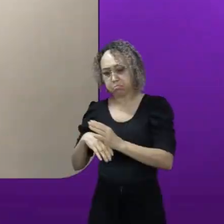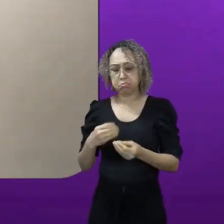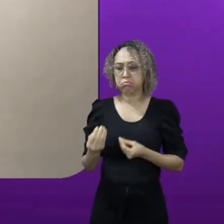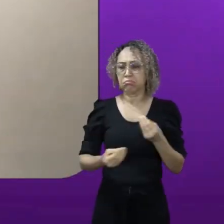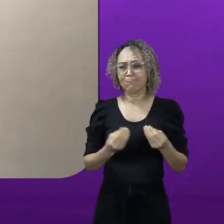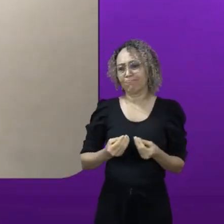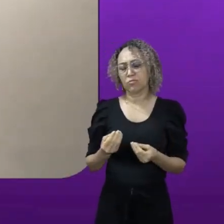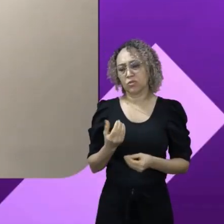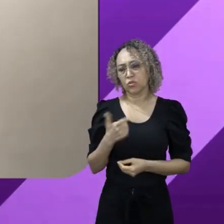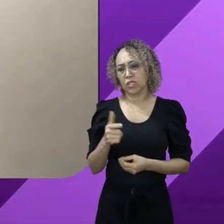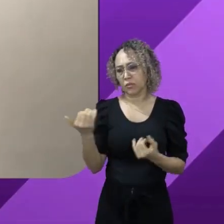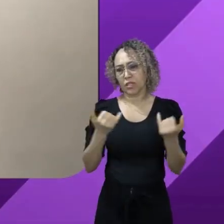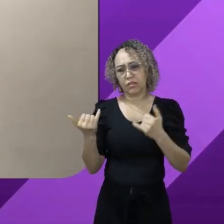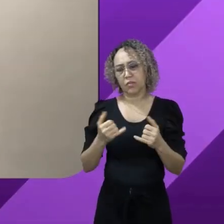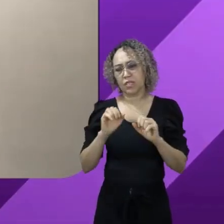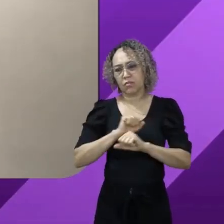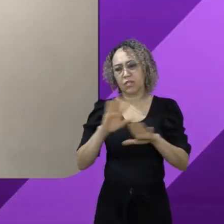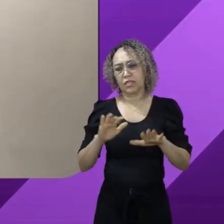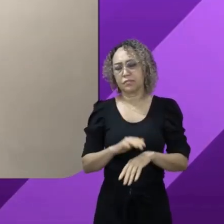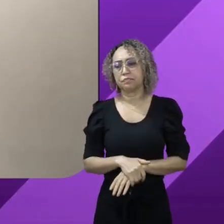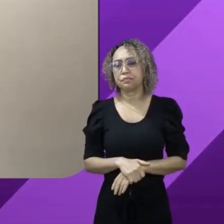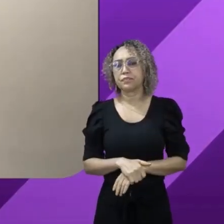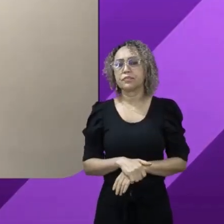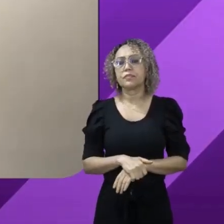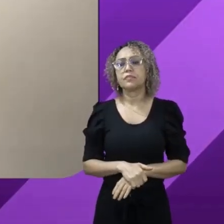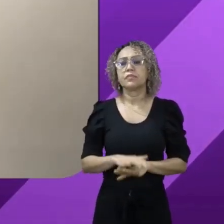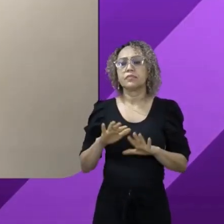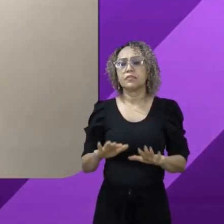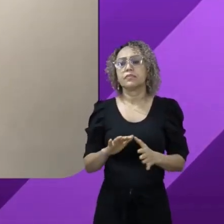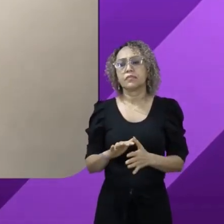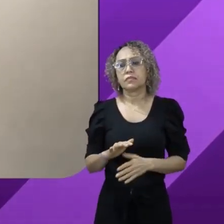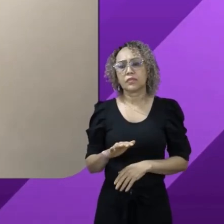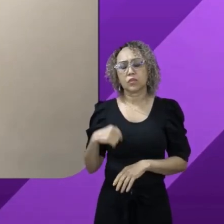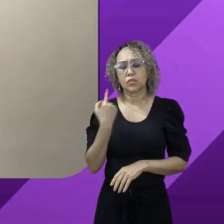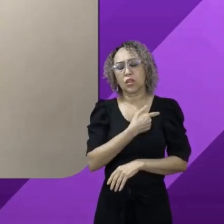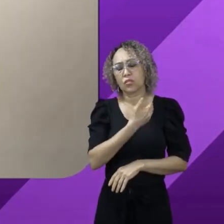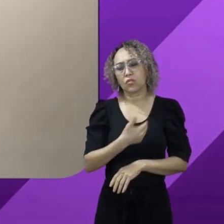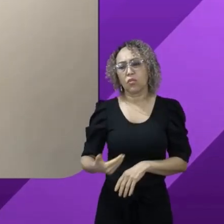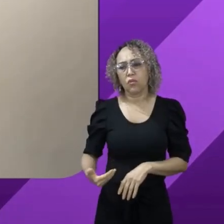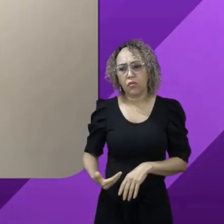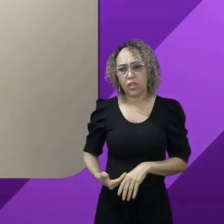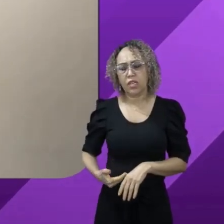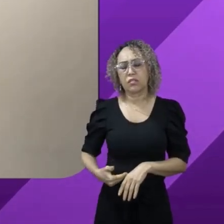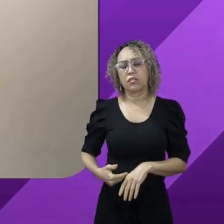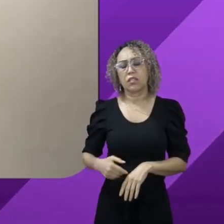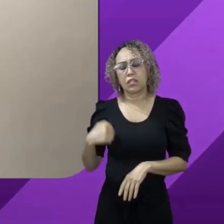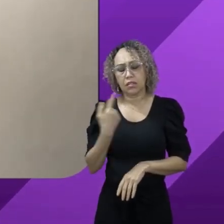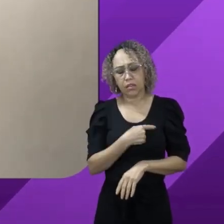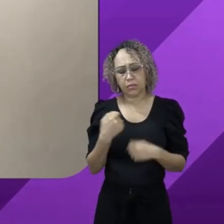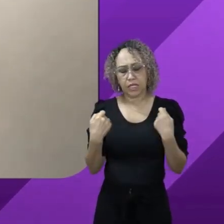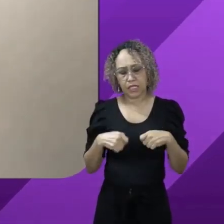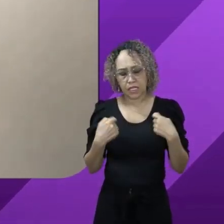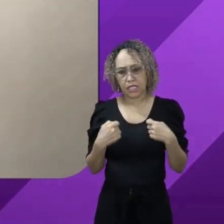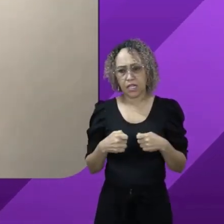Nós precisamos urgentemente, né, e aí é algo que a gente pede, inclusive, para o nosso governo. Nós precisamos urgentemente ter uma política